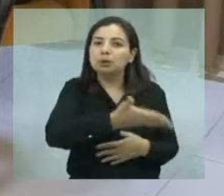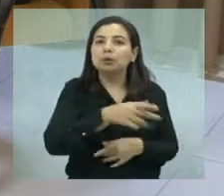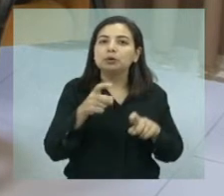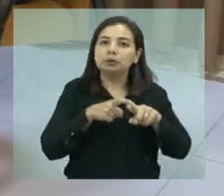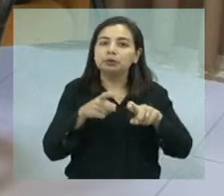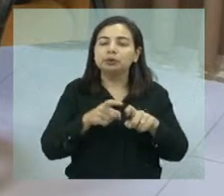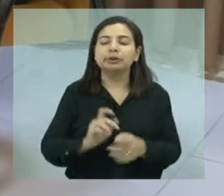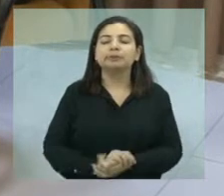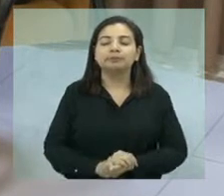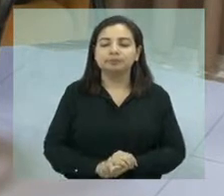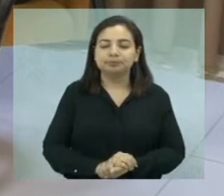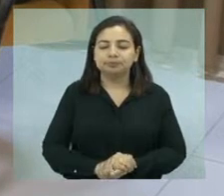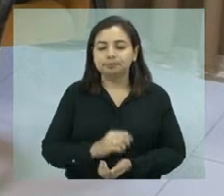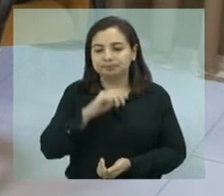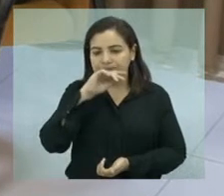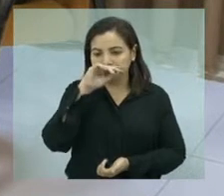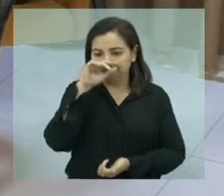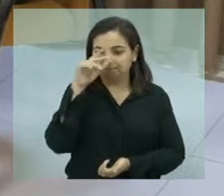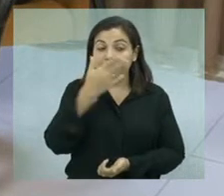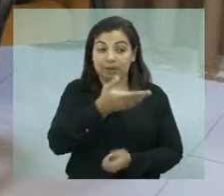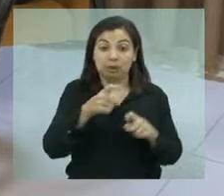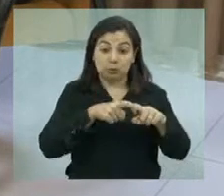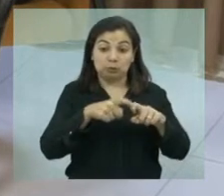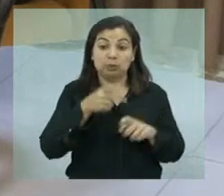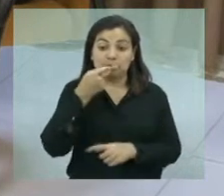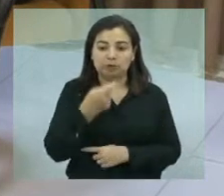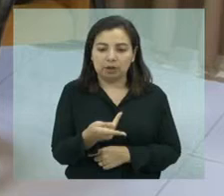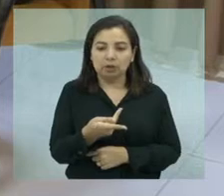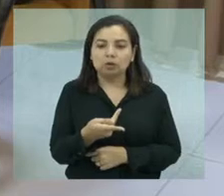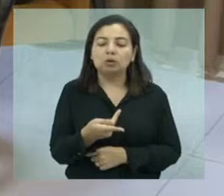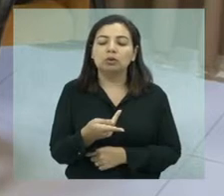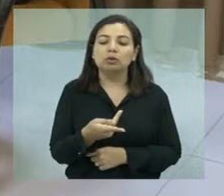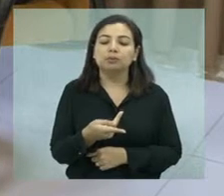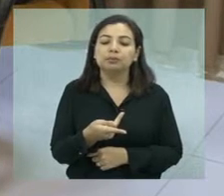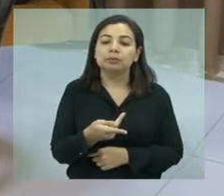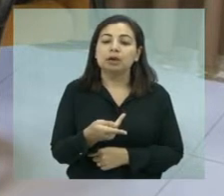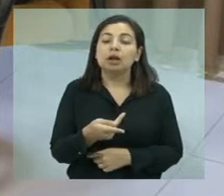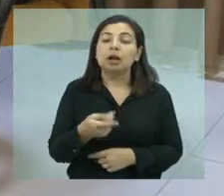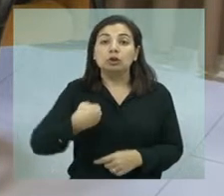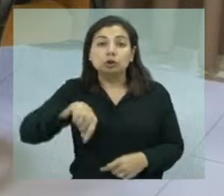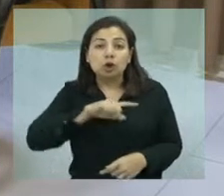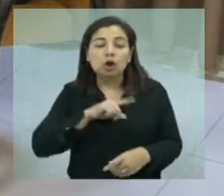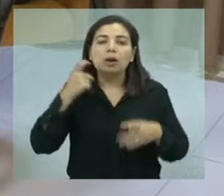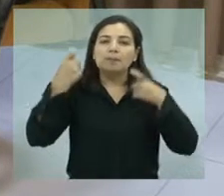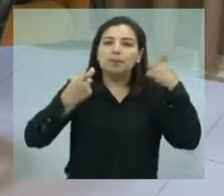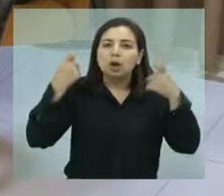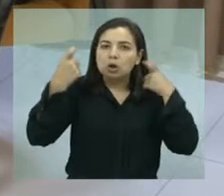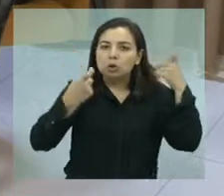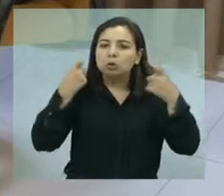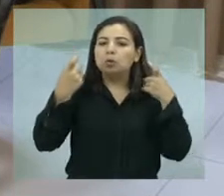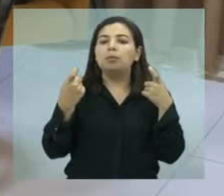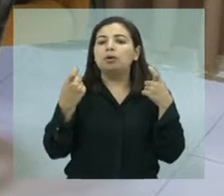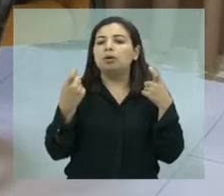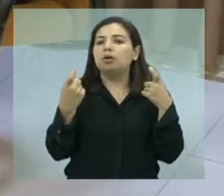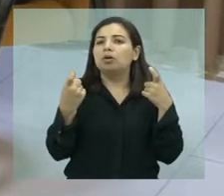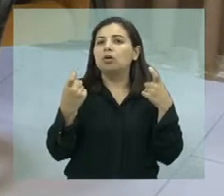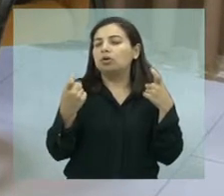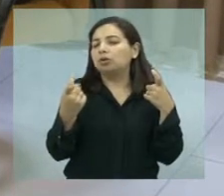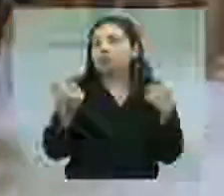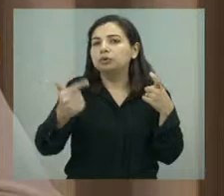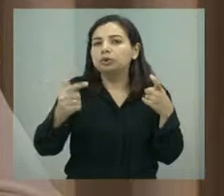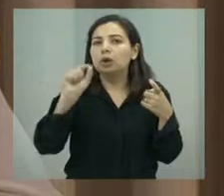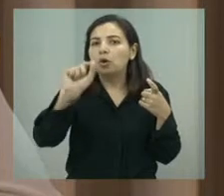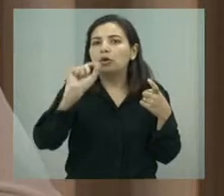Então, como a doutora estava falando, a gente não se preocupou, demorou muito a se preocupar com a questão